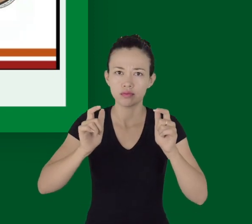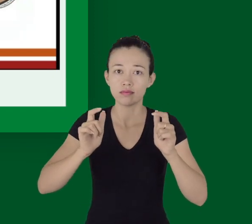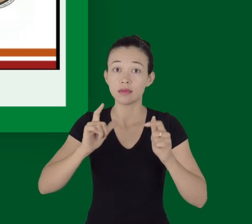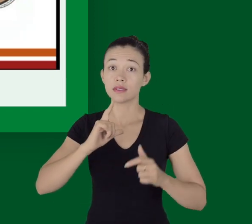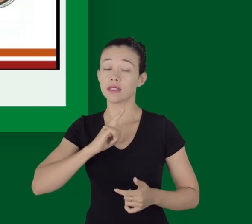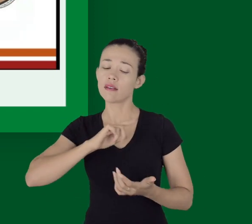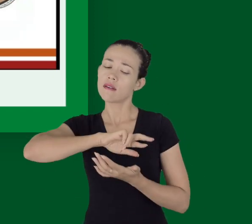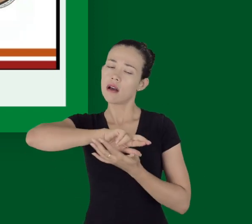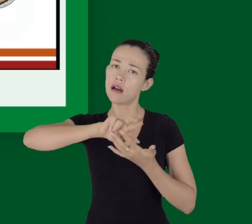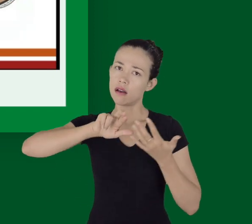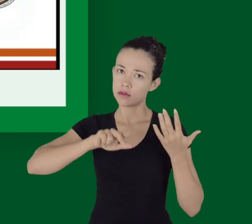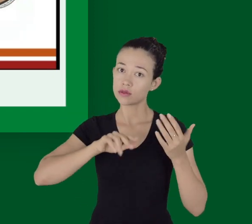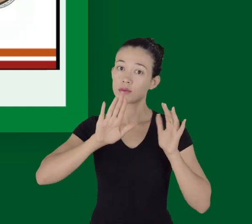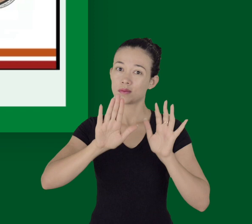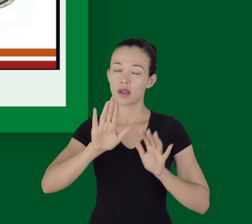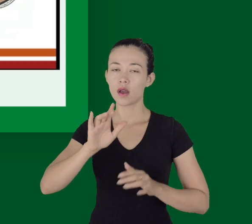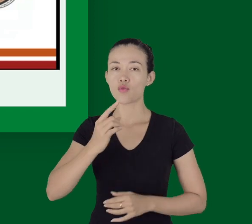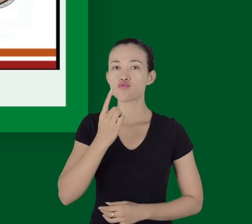uncus?